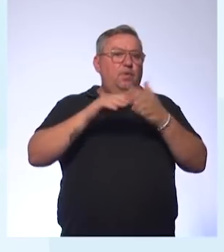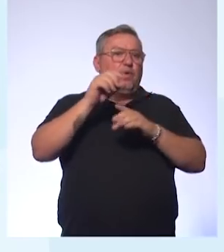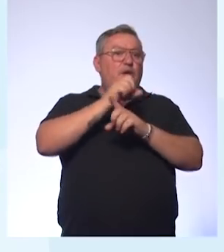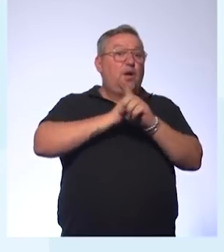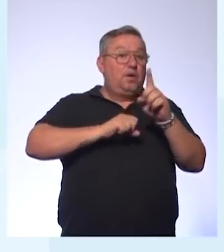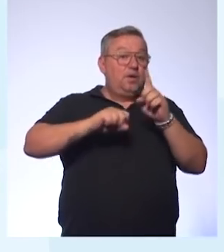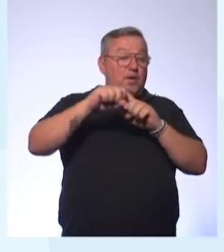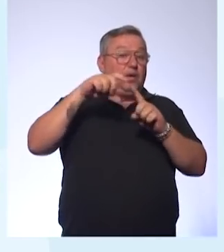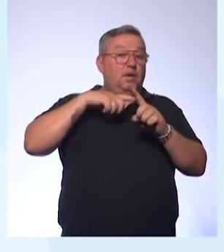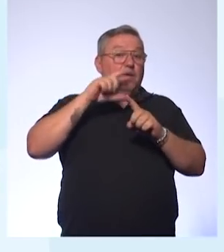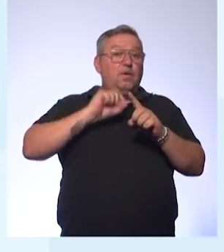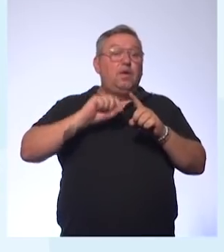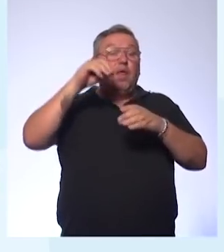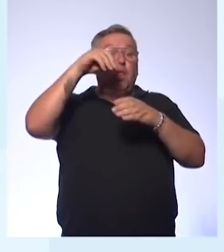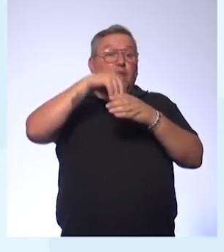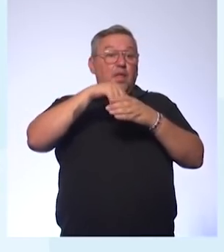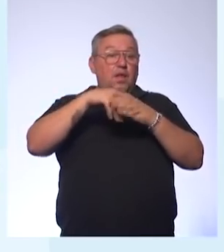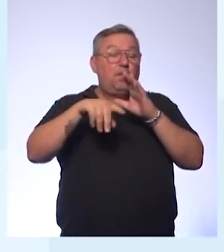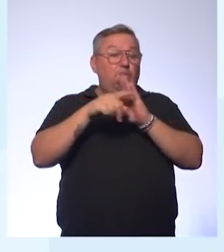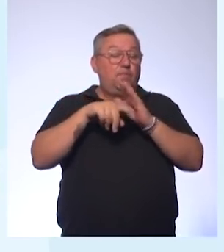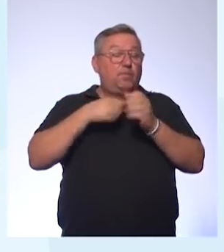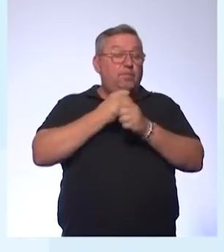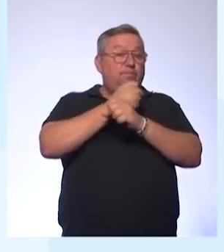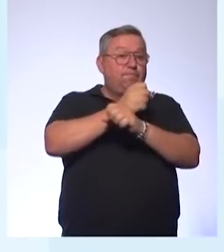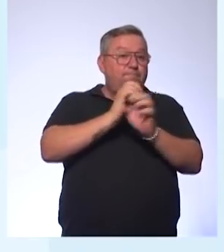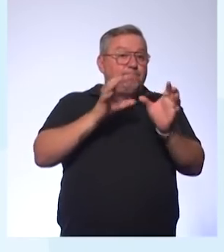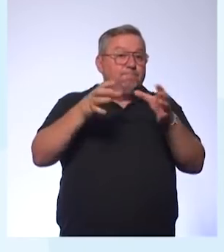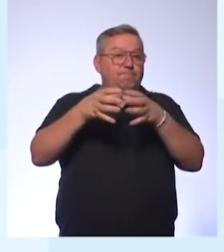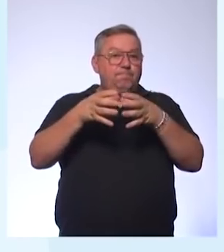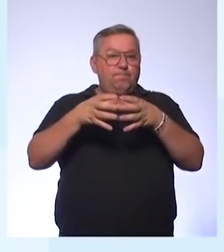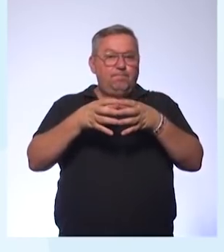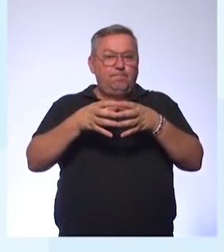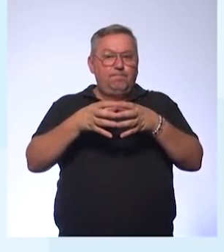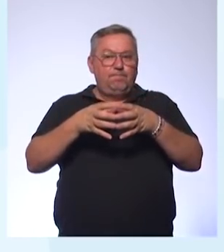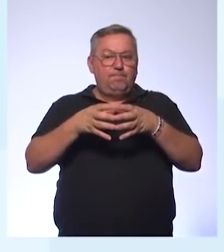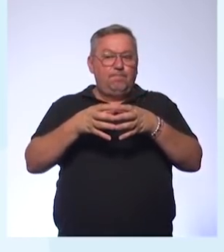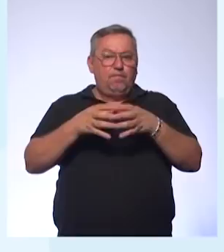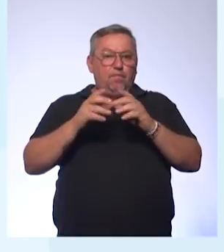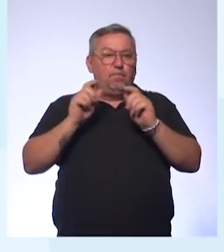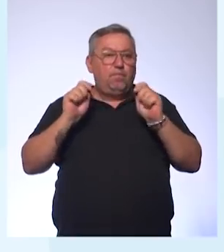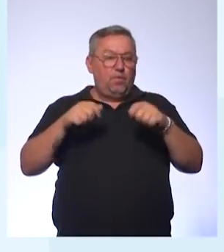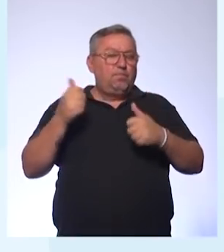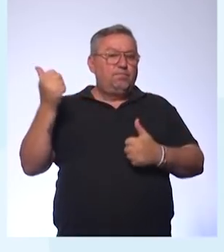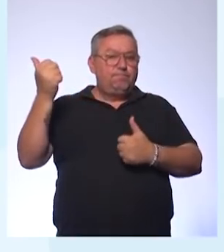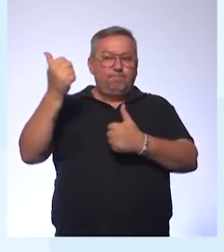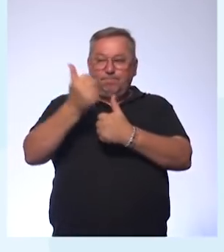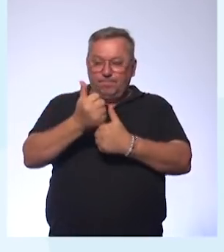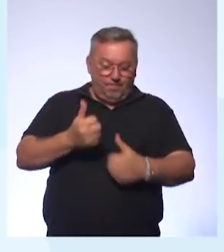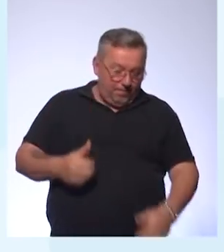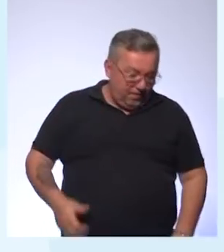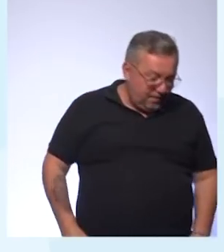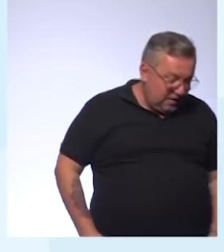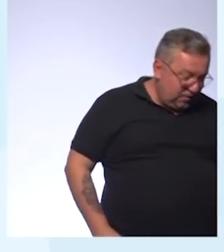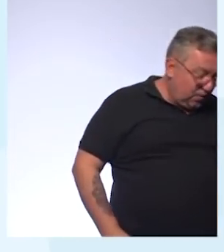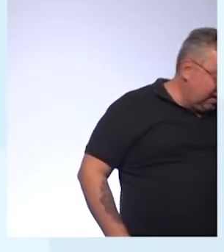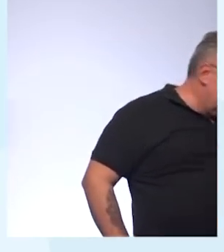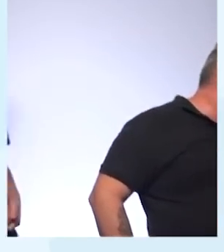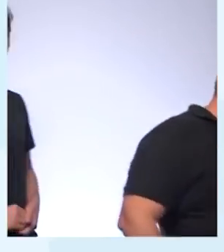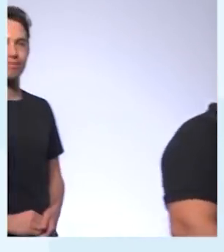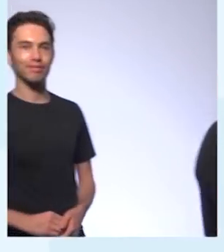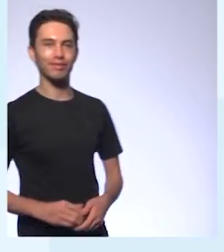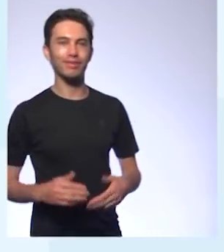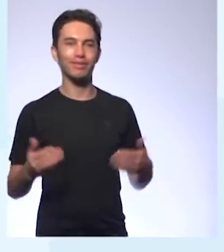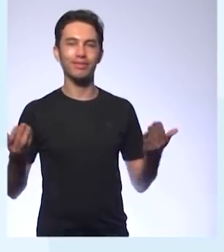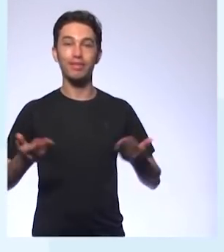ela estava inserida nesse sistema de servidão coletiva. Agora, vamos falar um pouquinho da escravização dos hebreus no